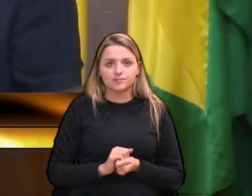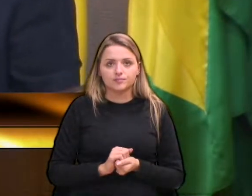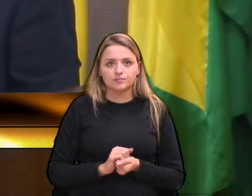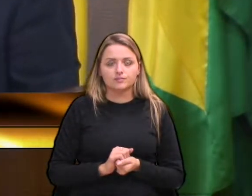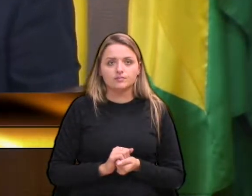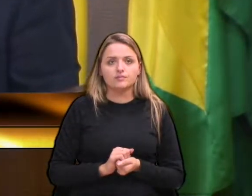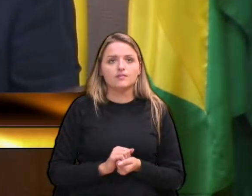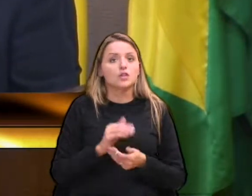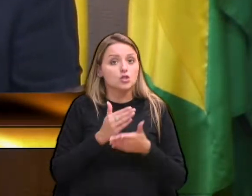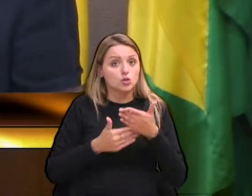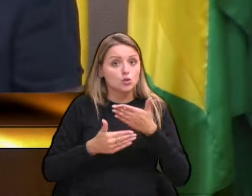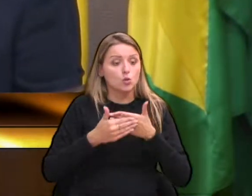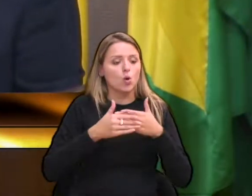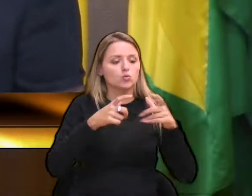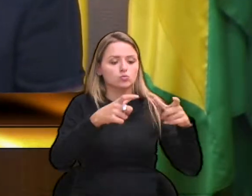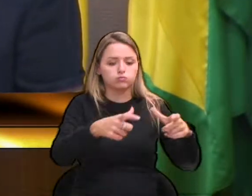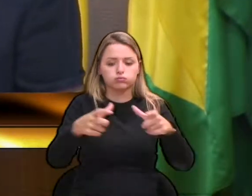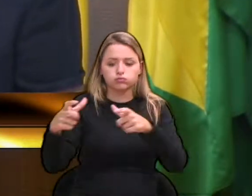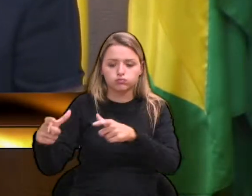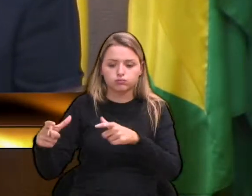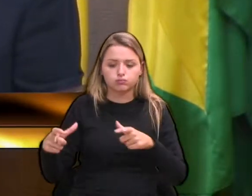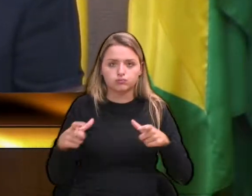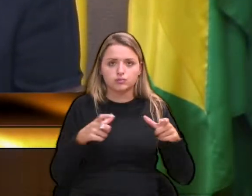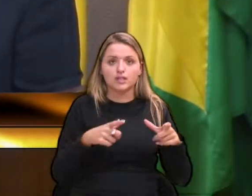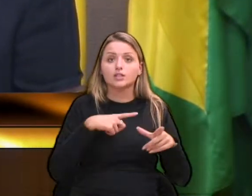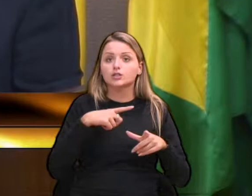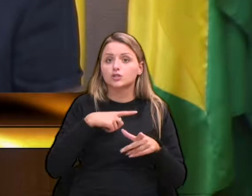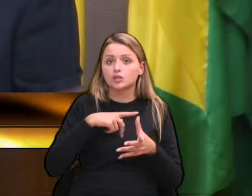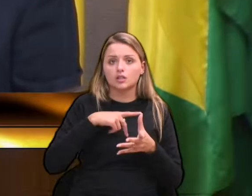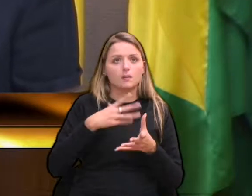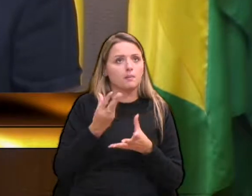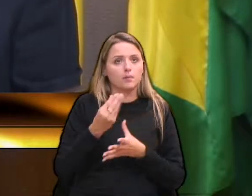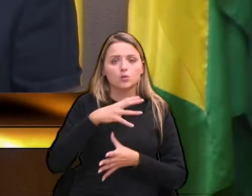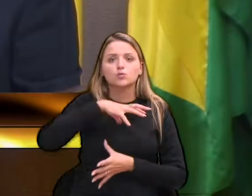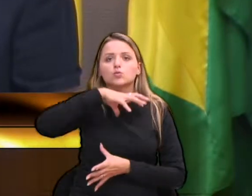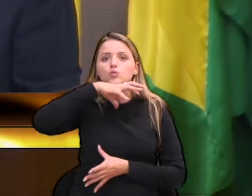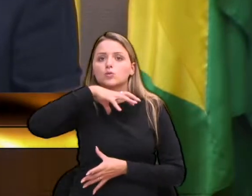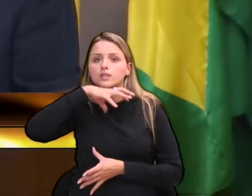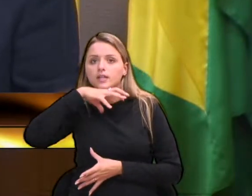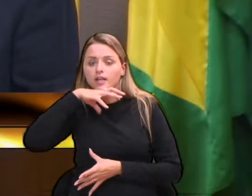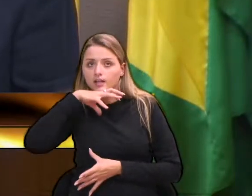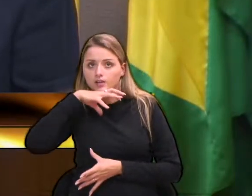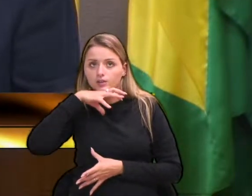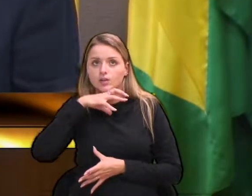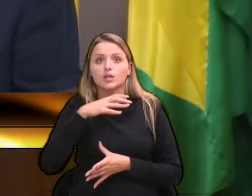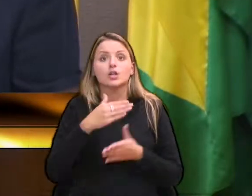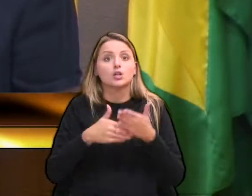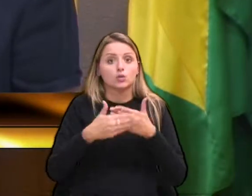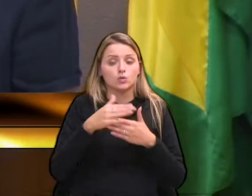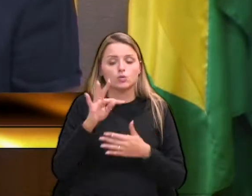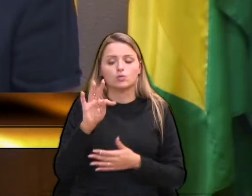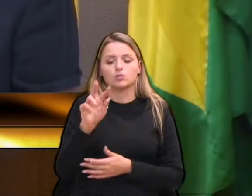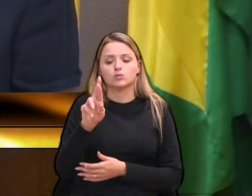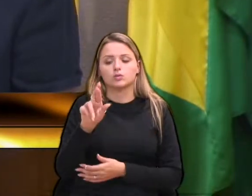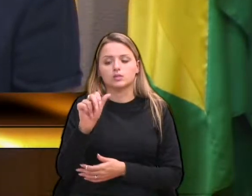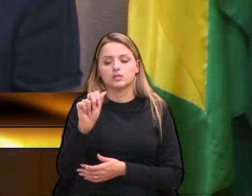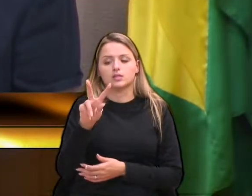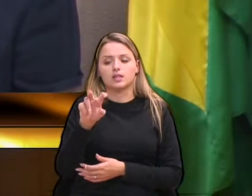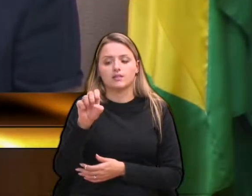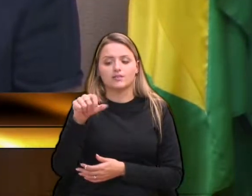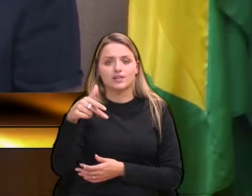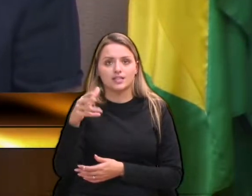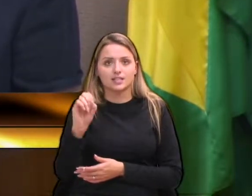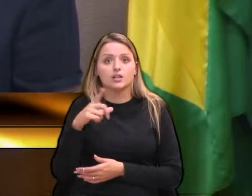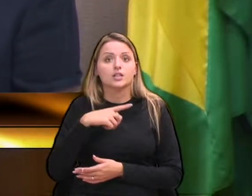De cada travessão faziam parte diversos lotes. Nesses locais, os travessões, eram incluídos